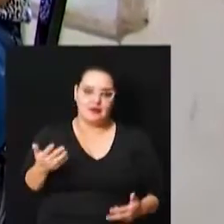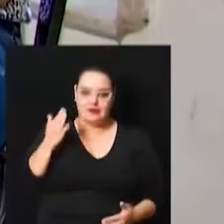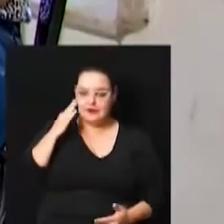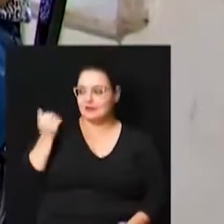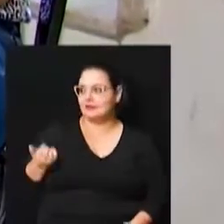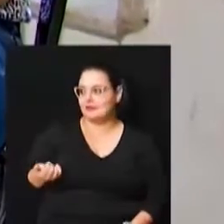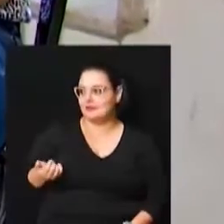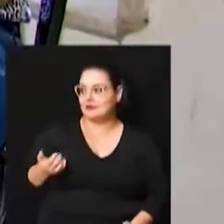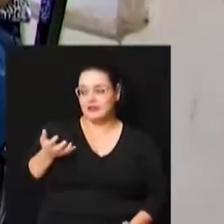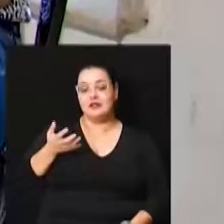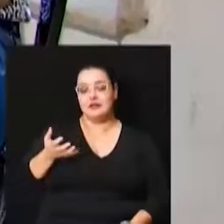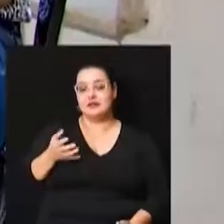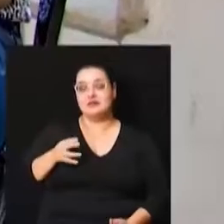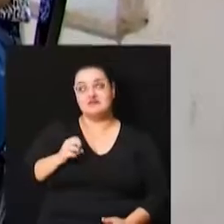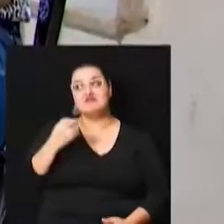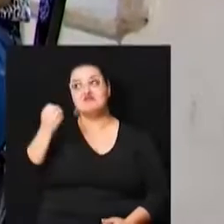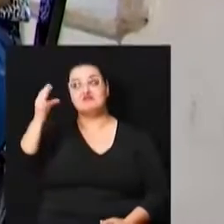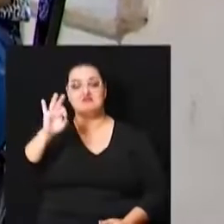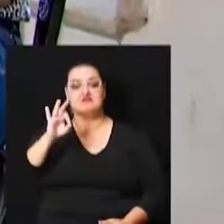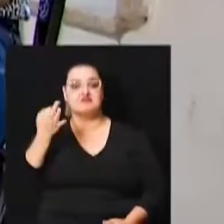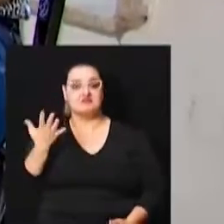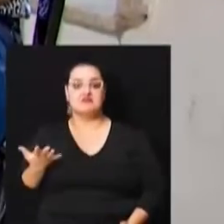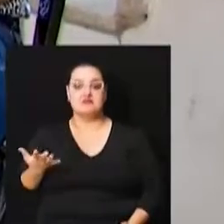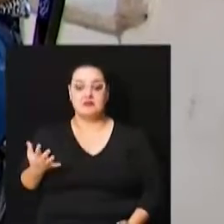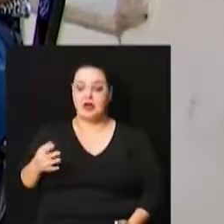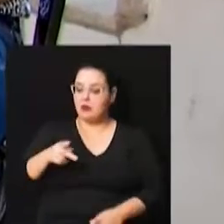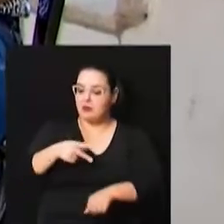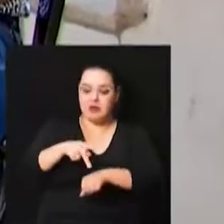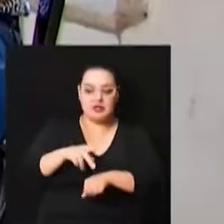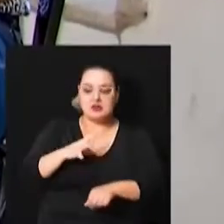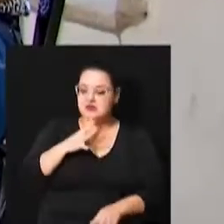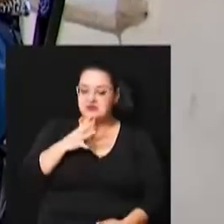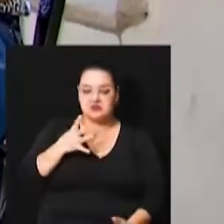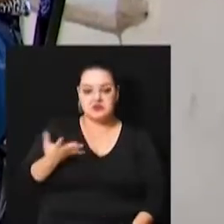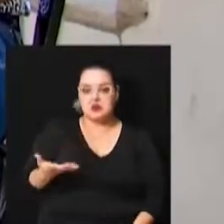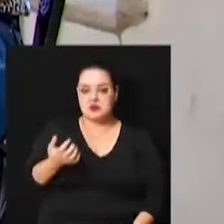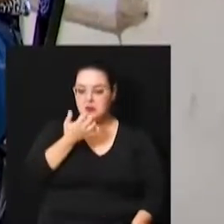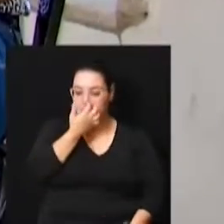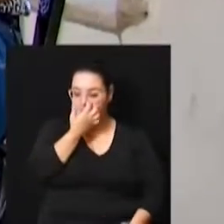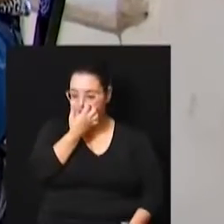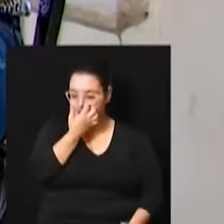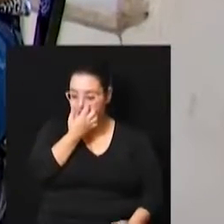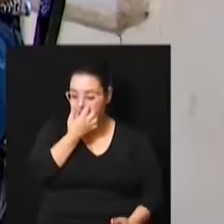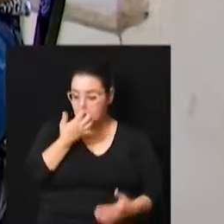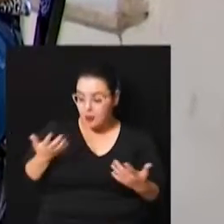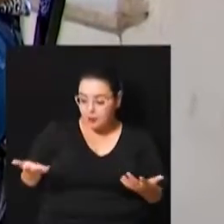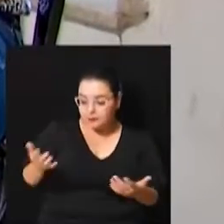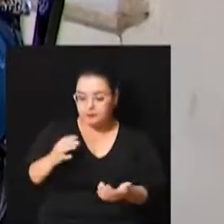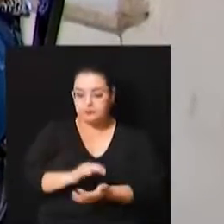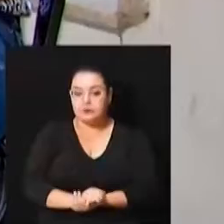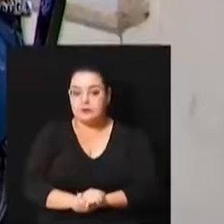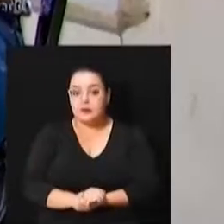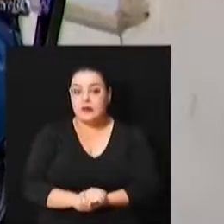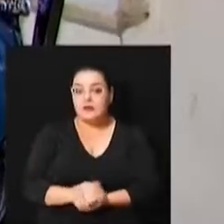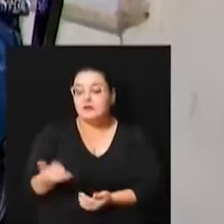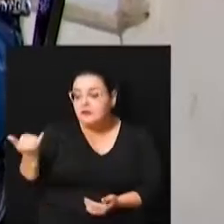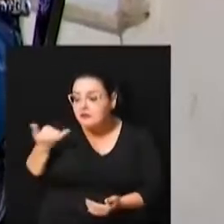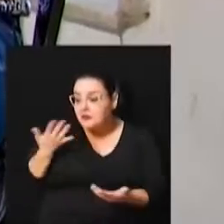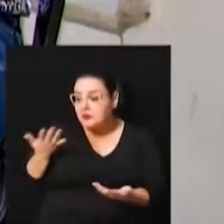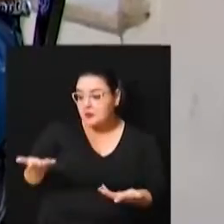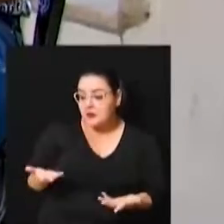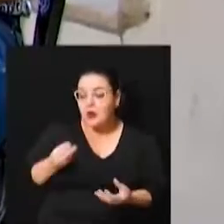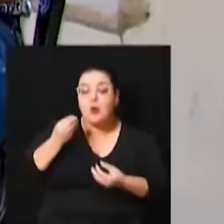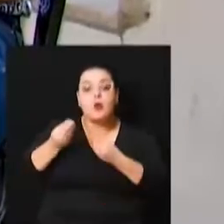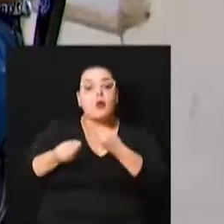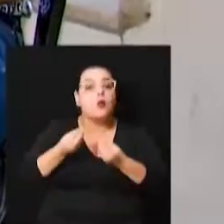sei. Mas eu gostaria de ir para a França um dia. É um país que eu não conheço, não é? É isso aí. Bom, me fala como vai ser